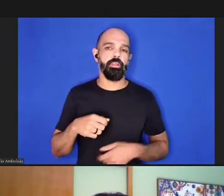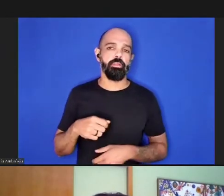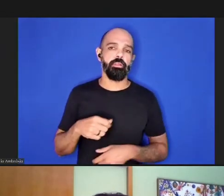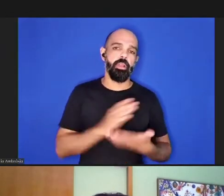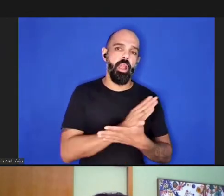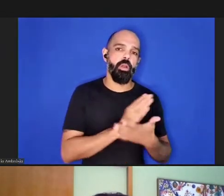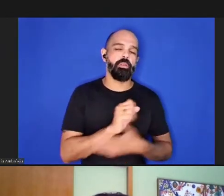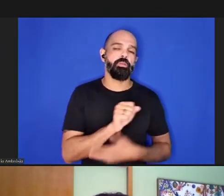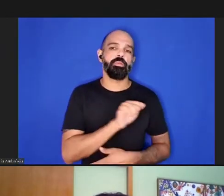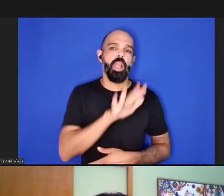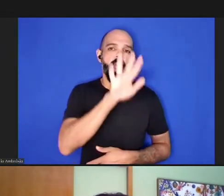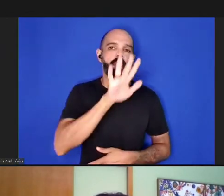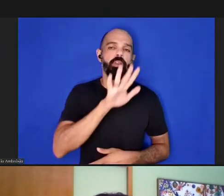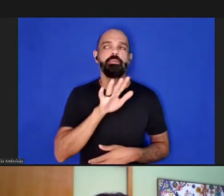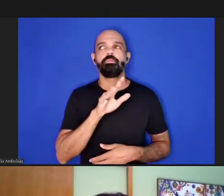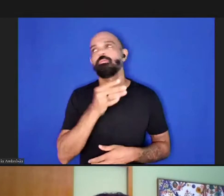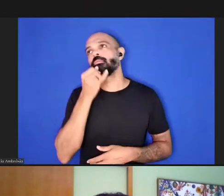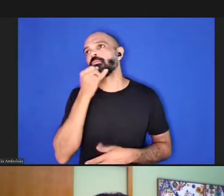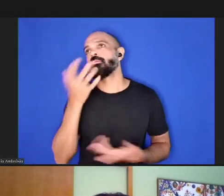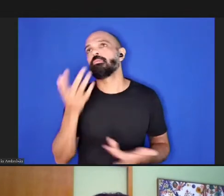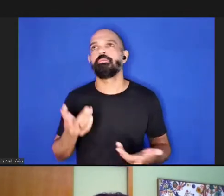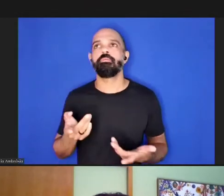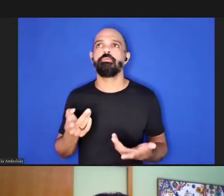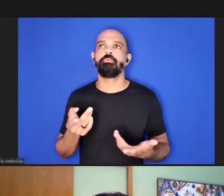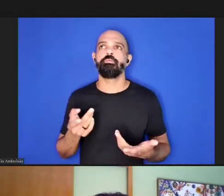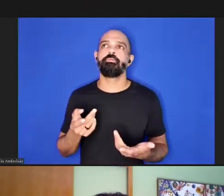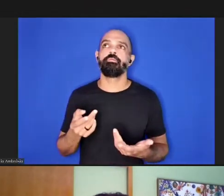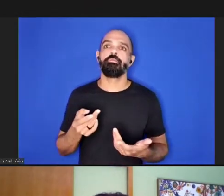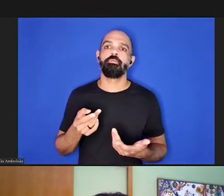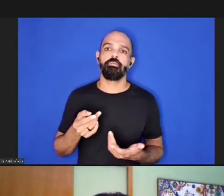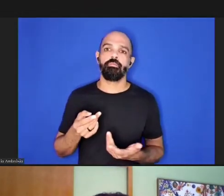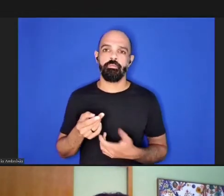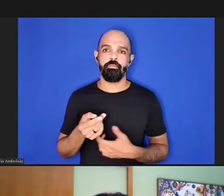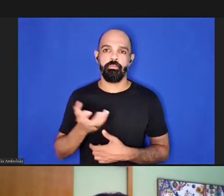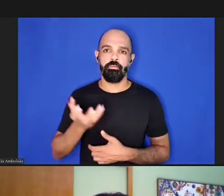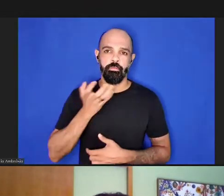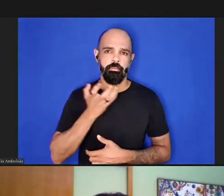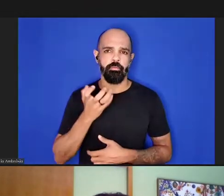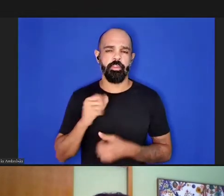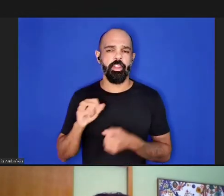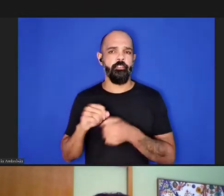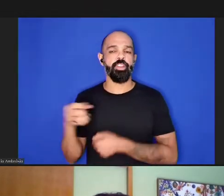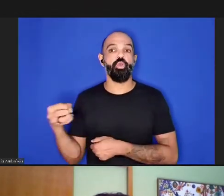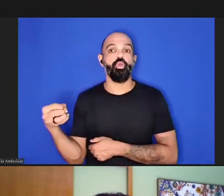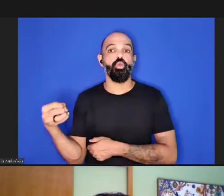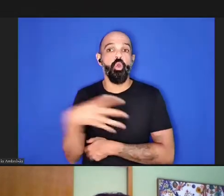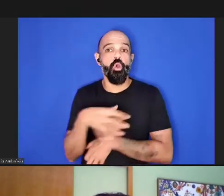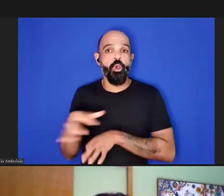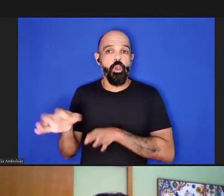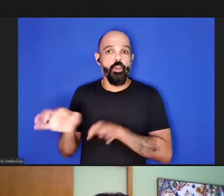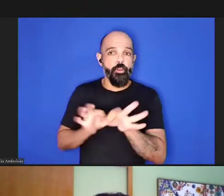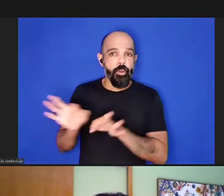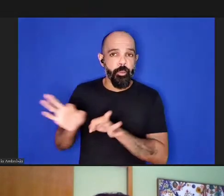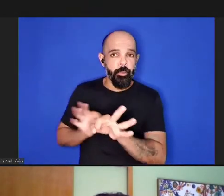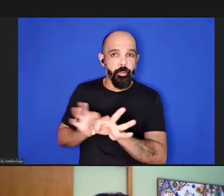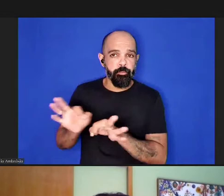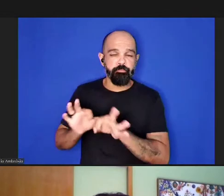são situações onde queremos fazer um novo projeto de